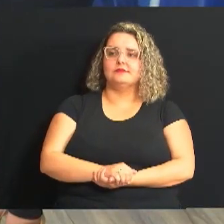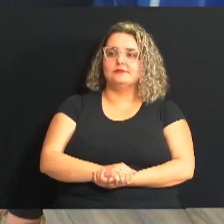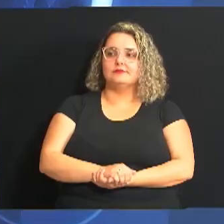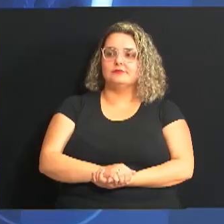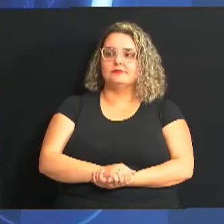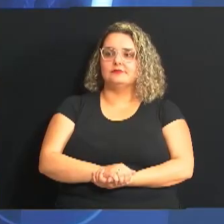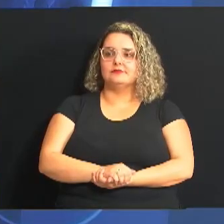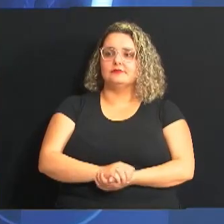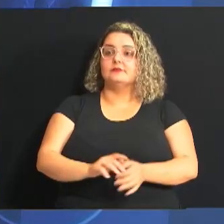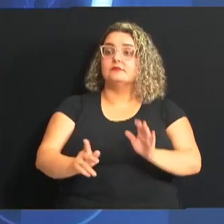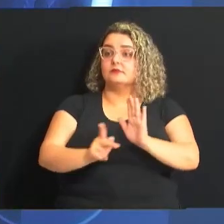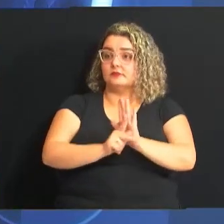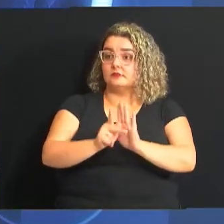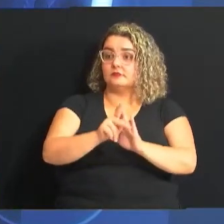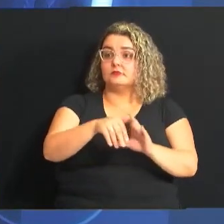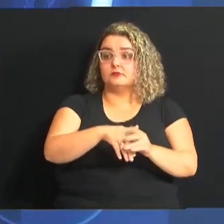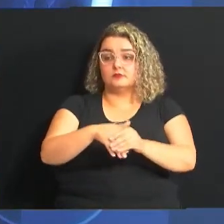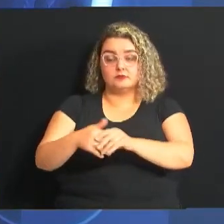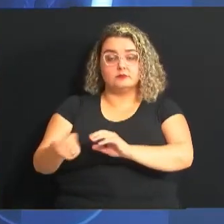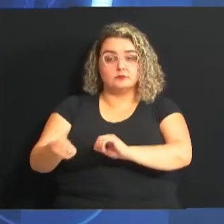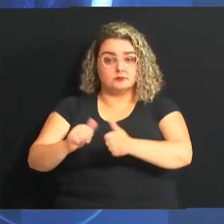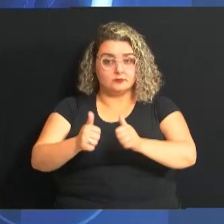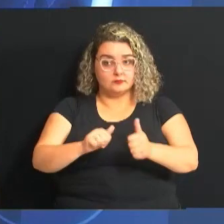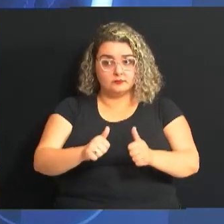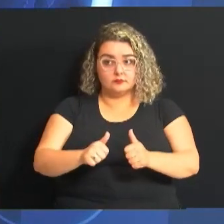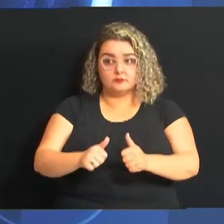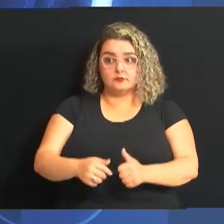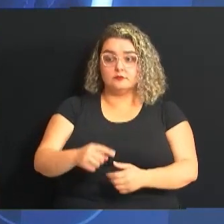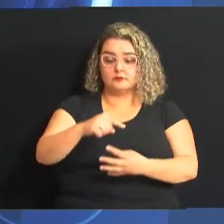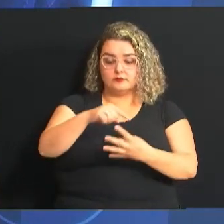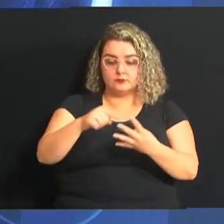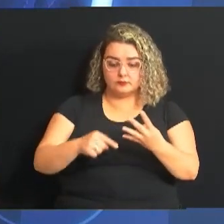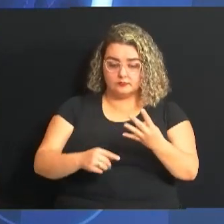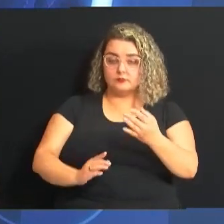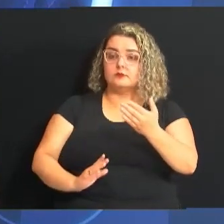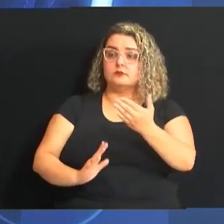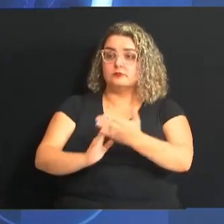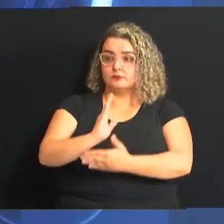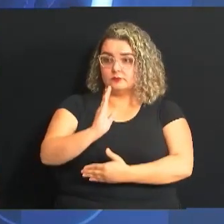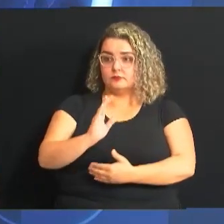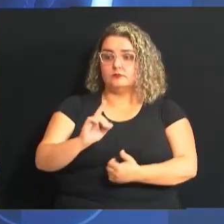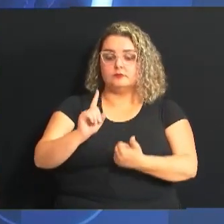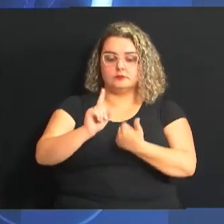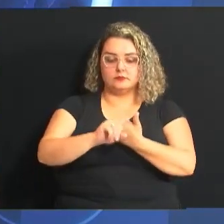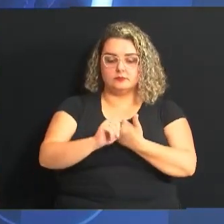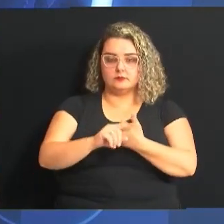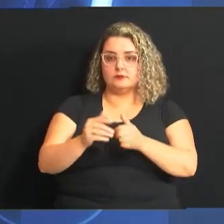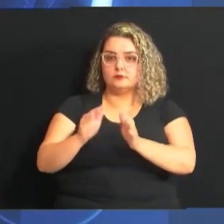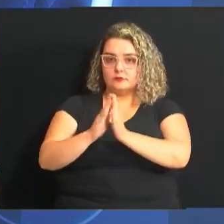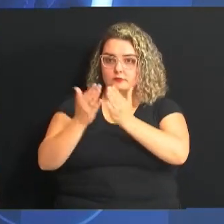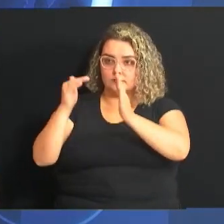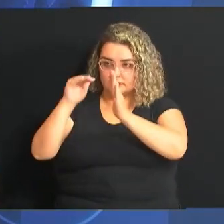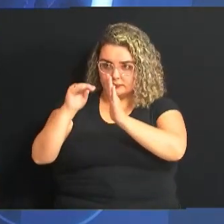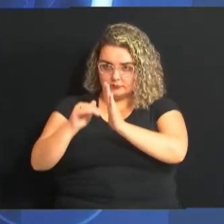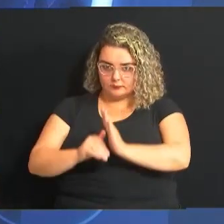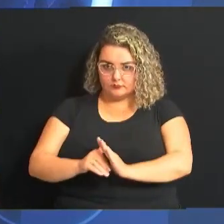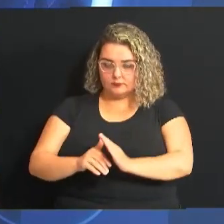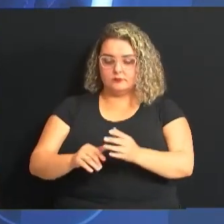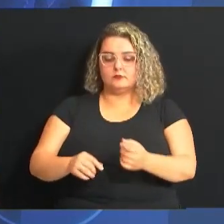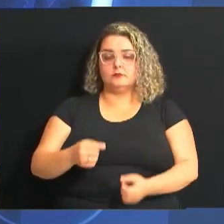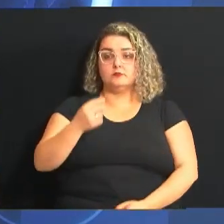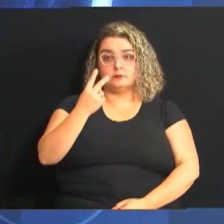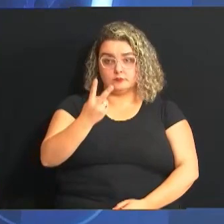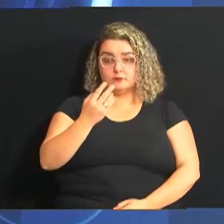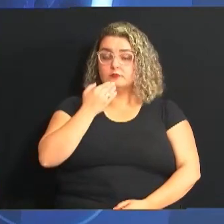Dos projetos que foram analisados, 4 foram aprovados, 1 arquivado, 2 tiveram